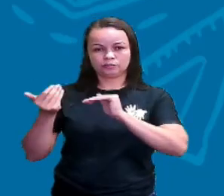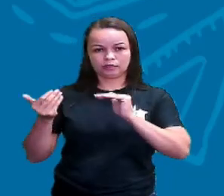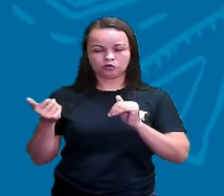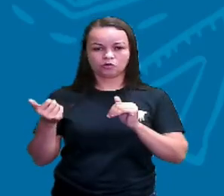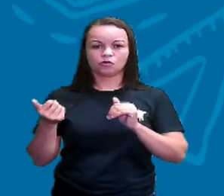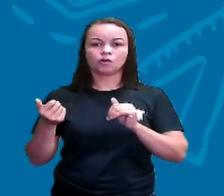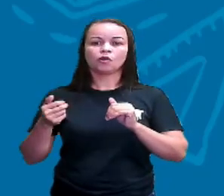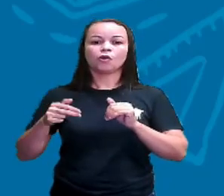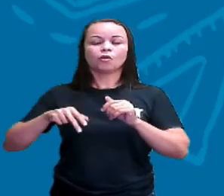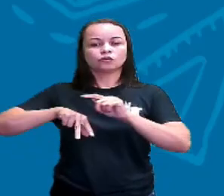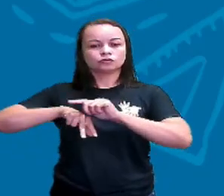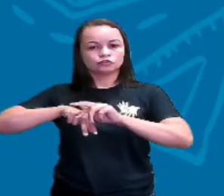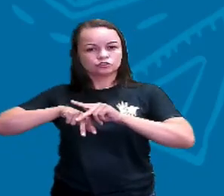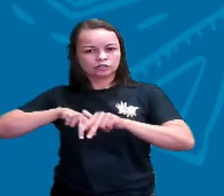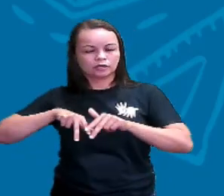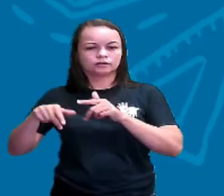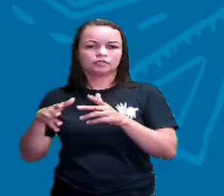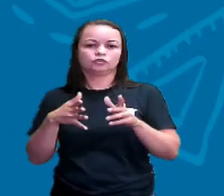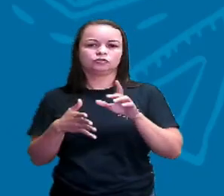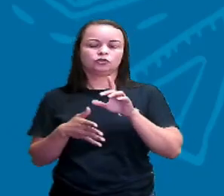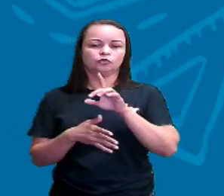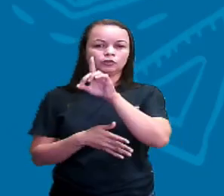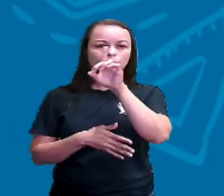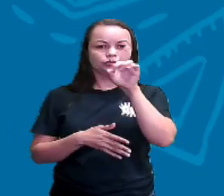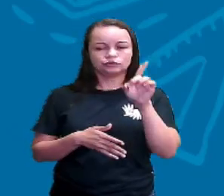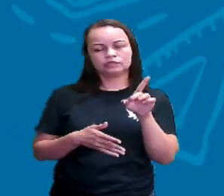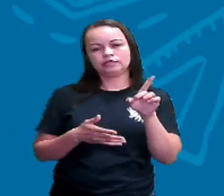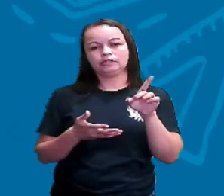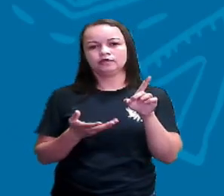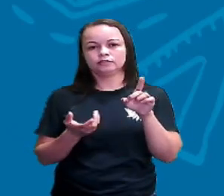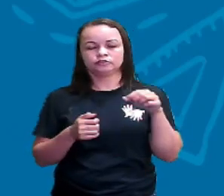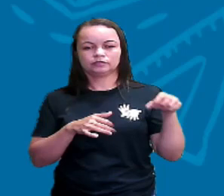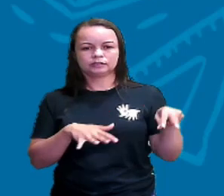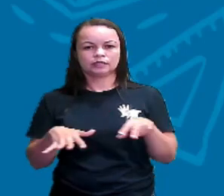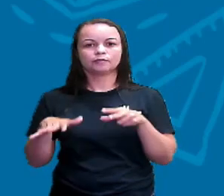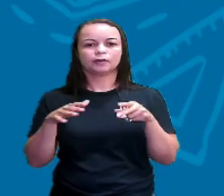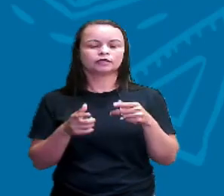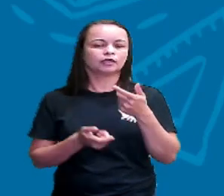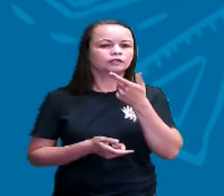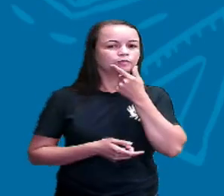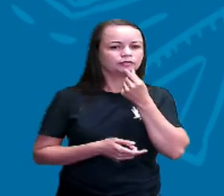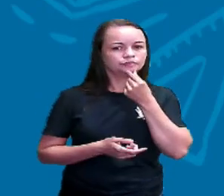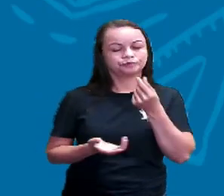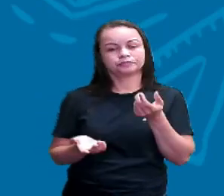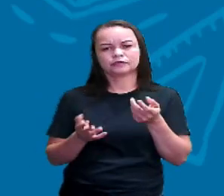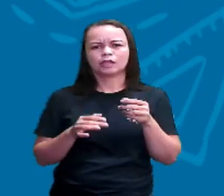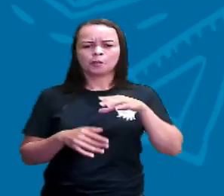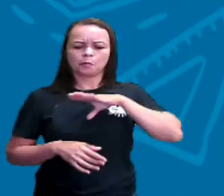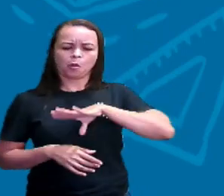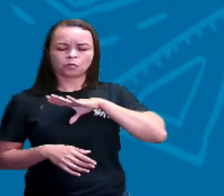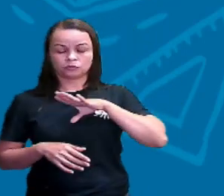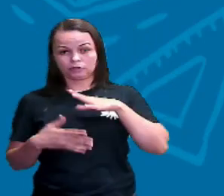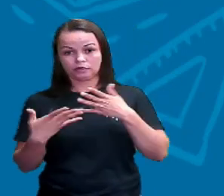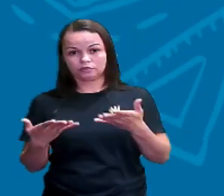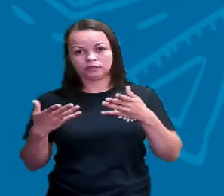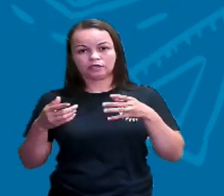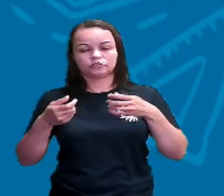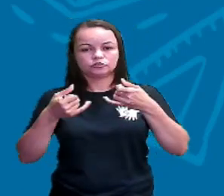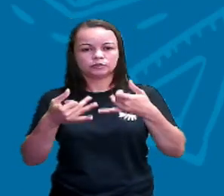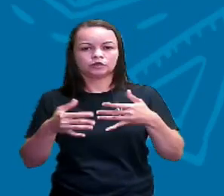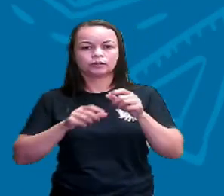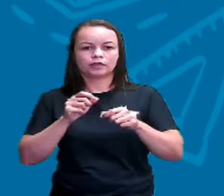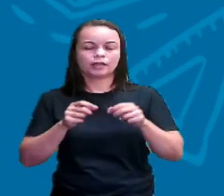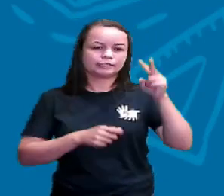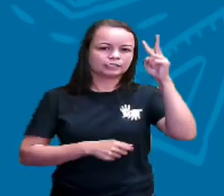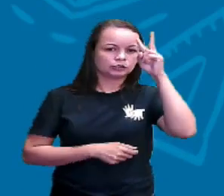do substantivo dia da semana é masculino. Em português, a gente diz assim: a